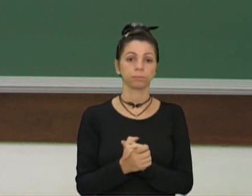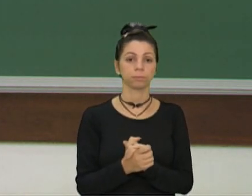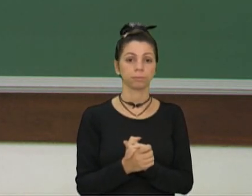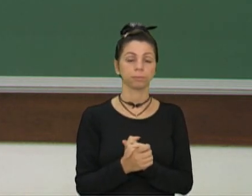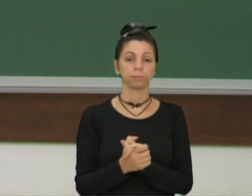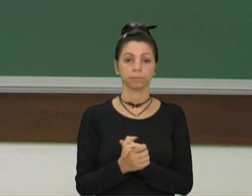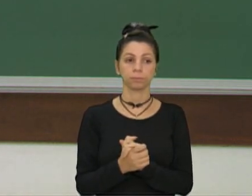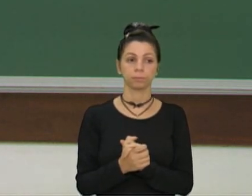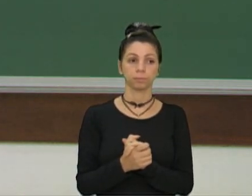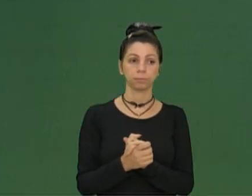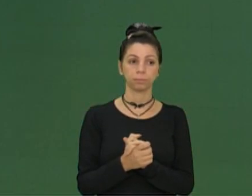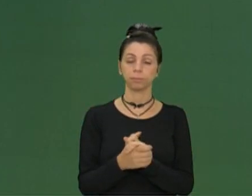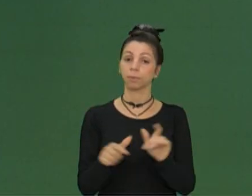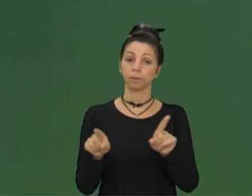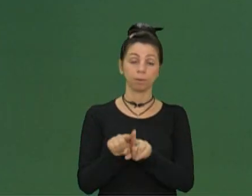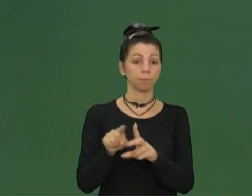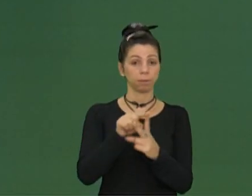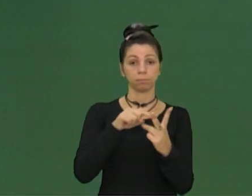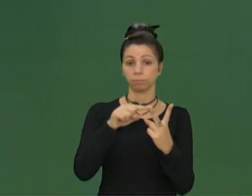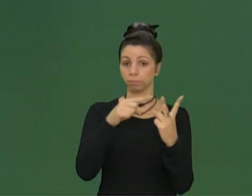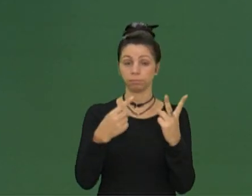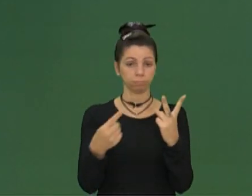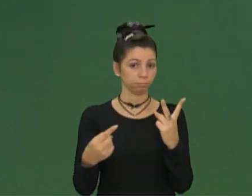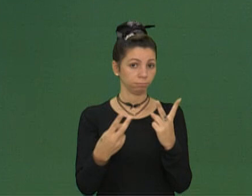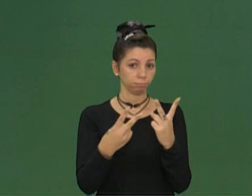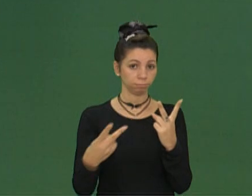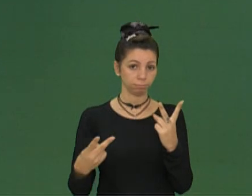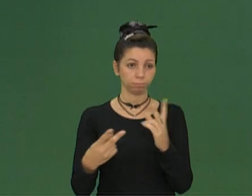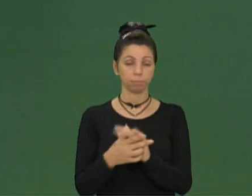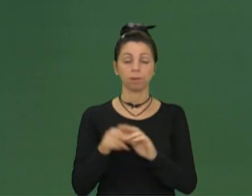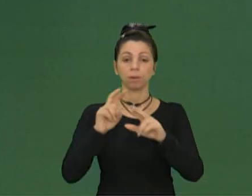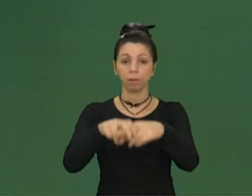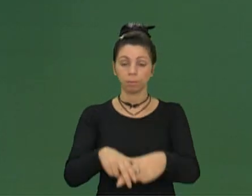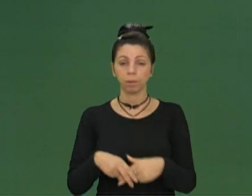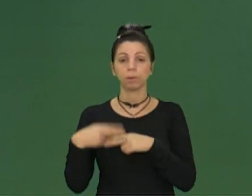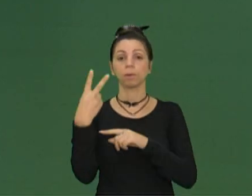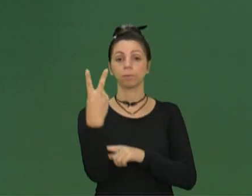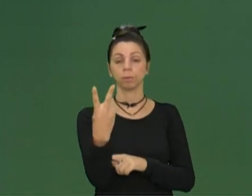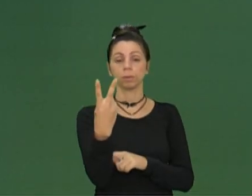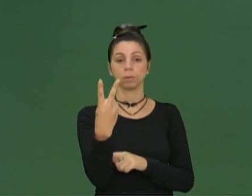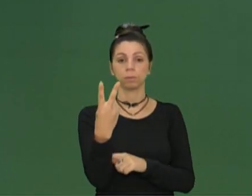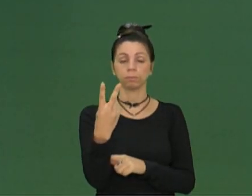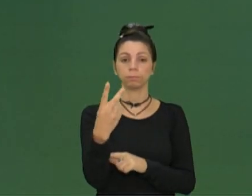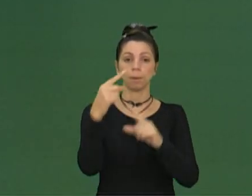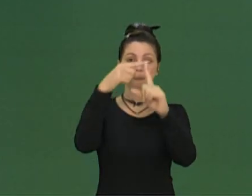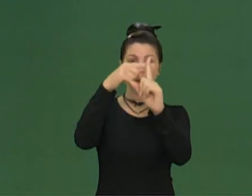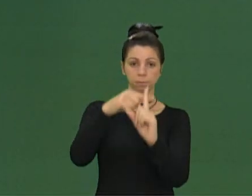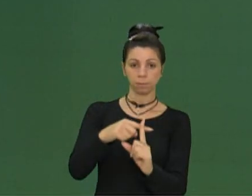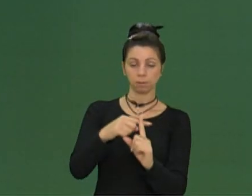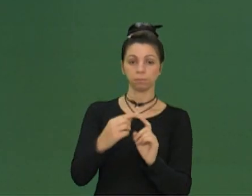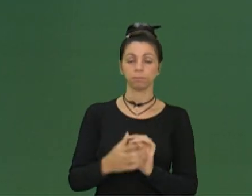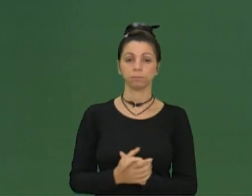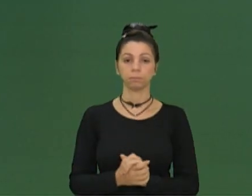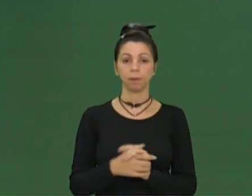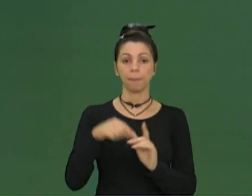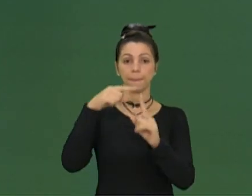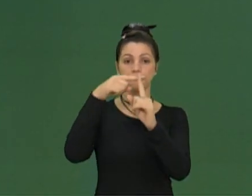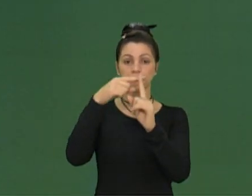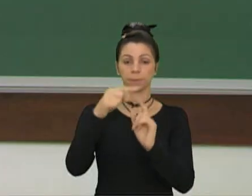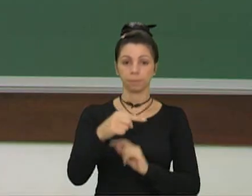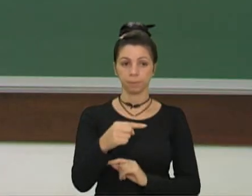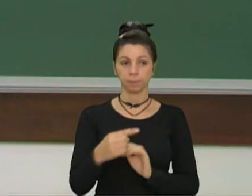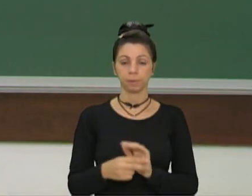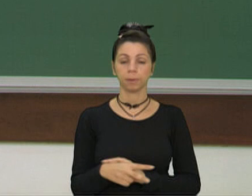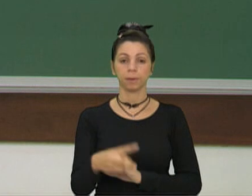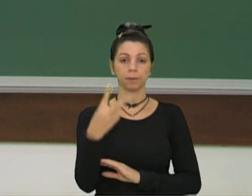o que que eu tenho? Também tenho raiz de 12, ok? Por isso que eu apresento duas soluções. Vamos para a segunda agora. A